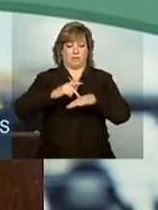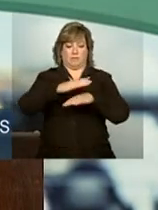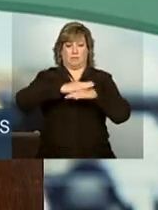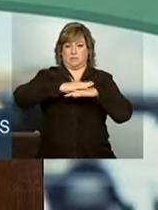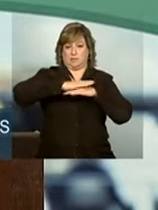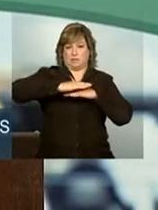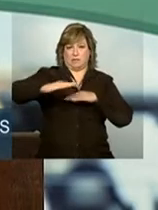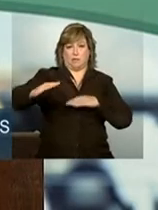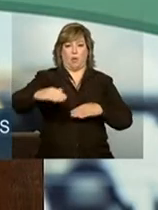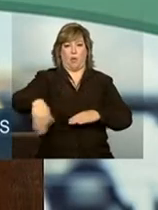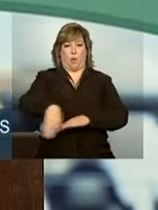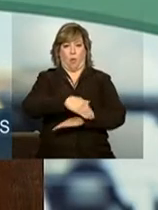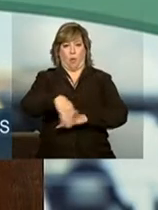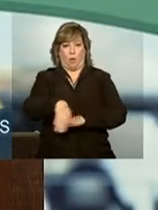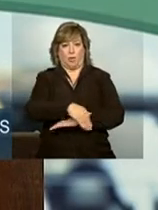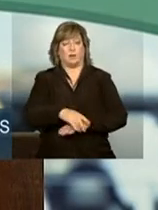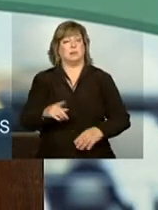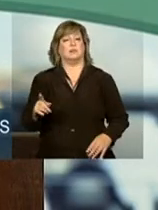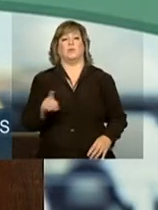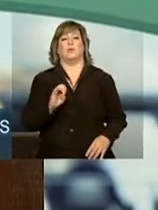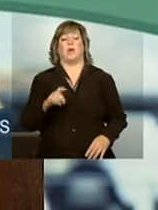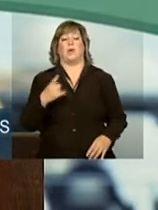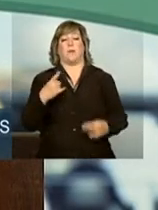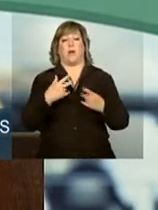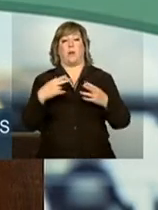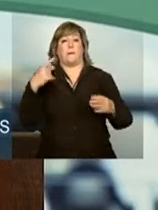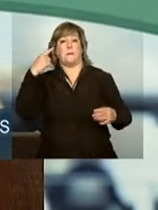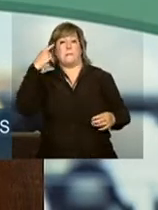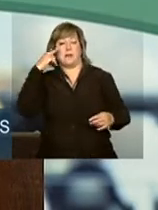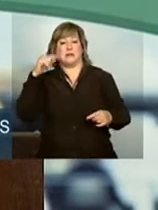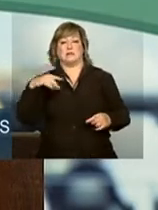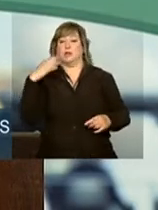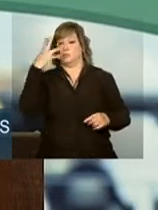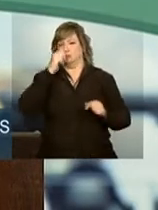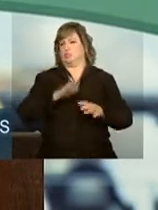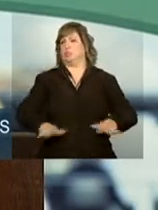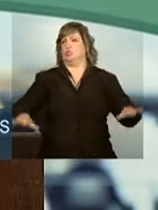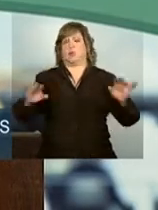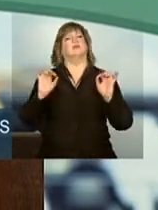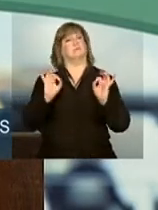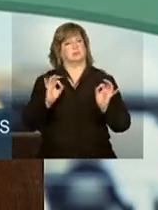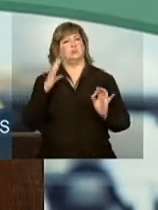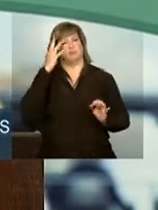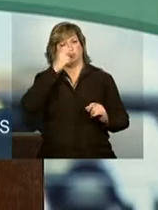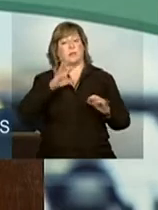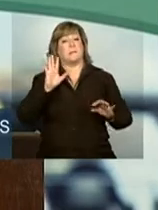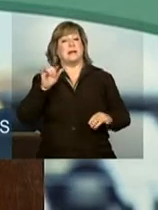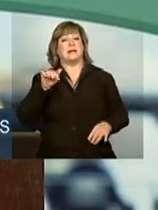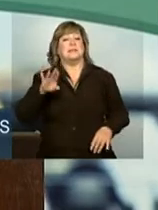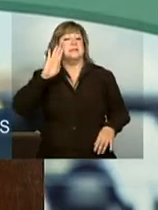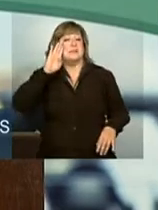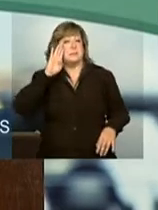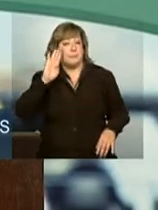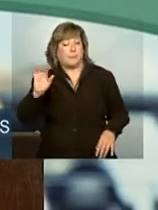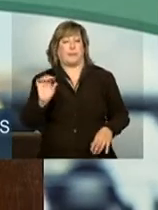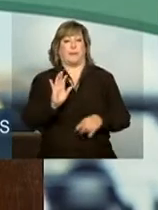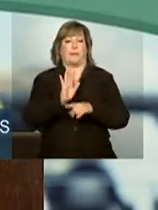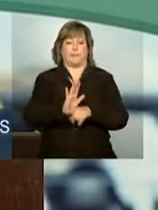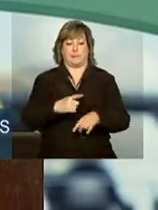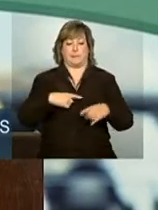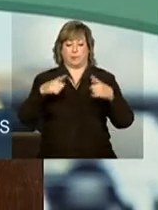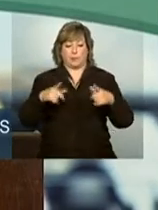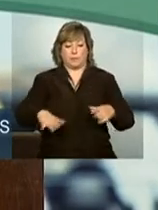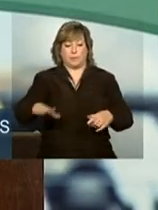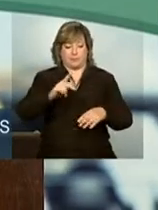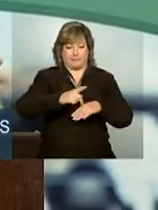é algo que a gente acha que adorna a cidade, adorna. Mas ele é, sobretudo, um local